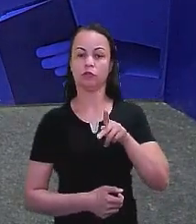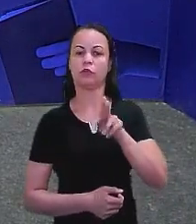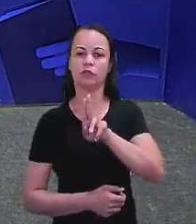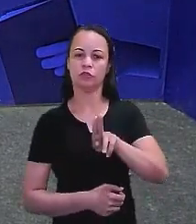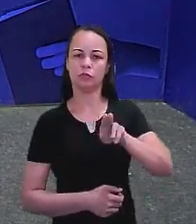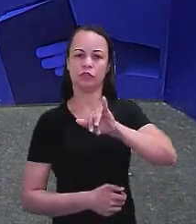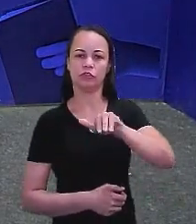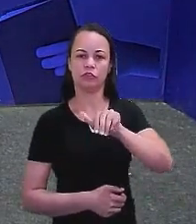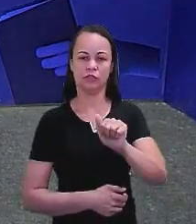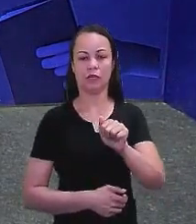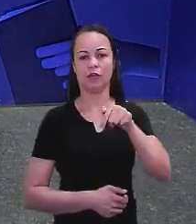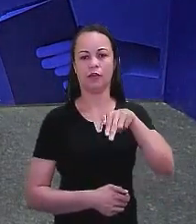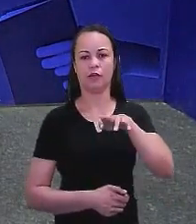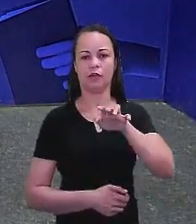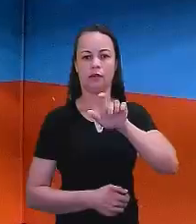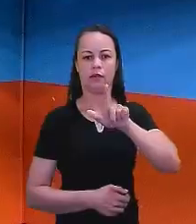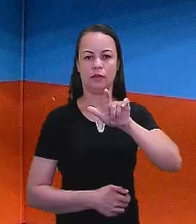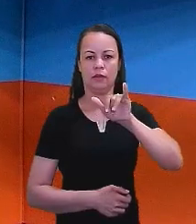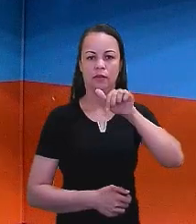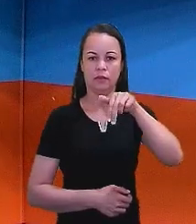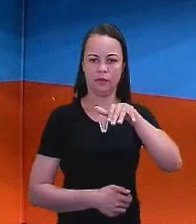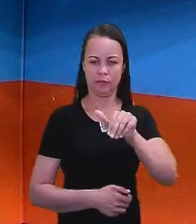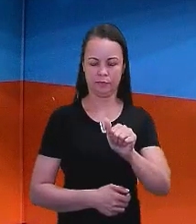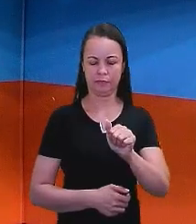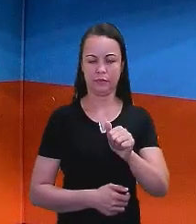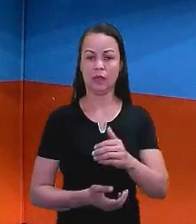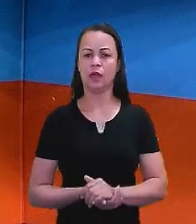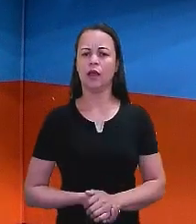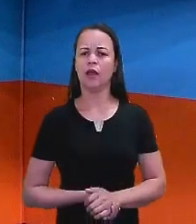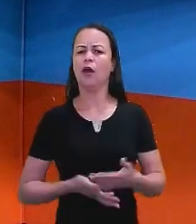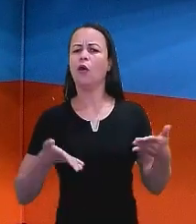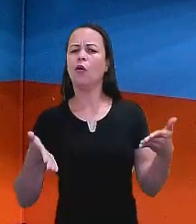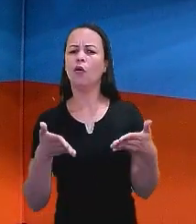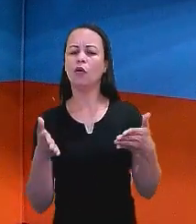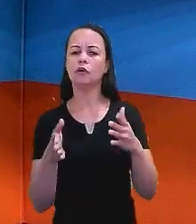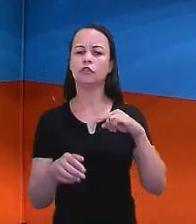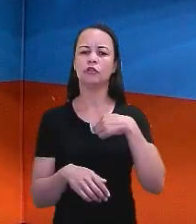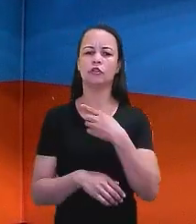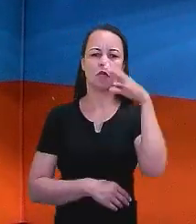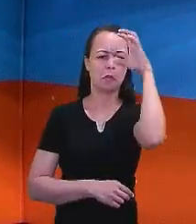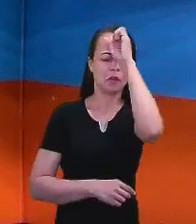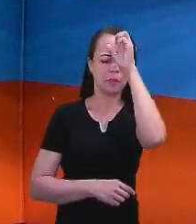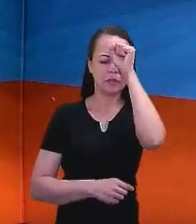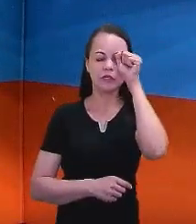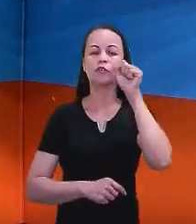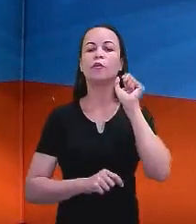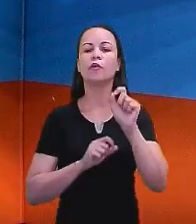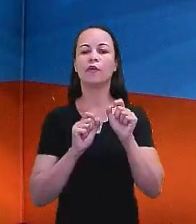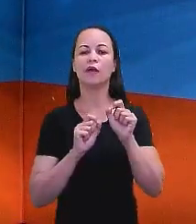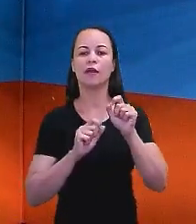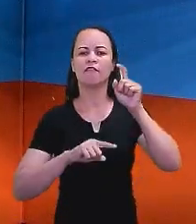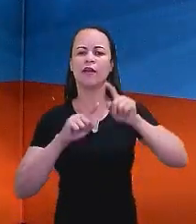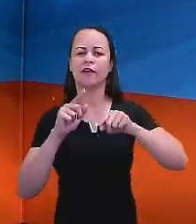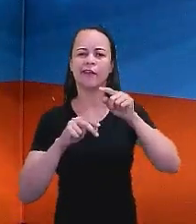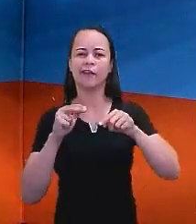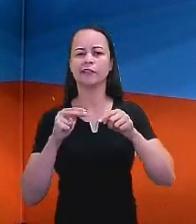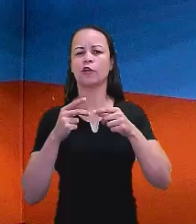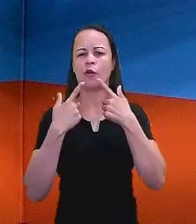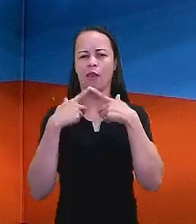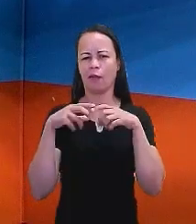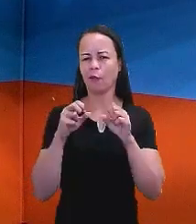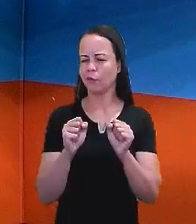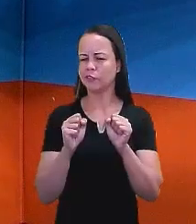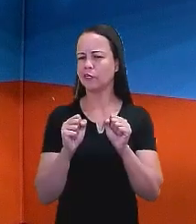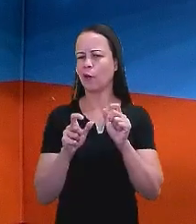Jaqueline. E hoje a gente vai aprender, sobre a variação linguística. O que é isso,